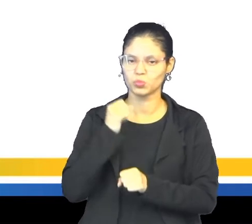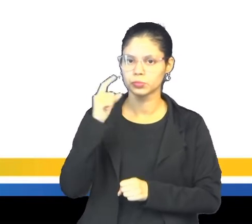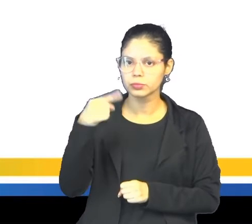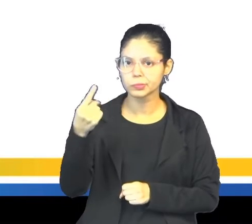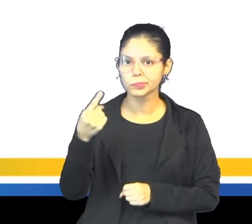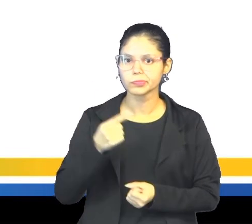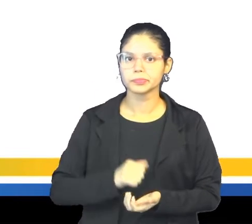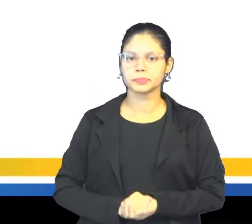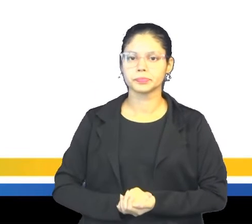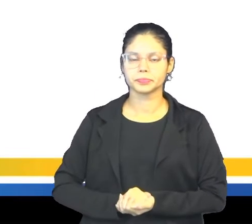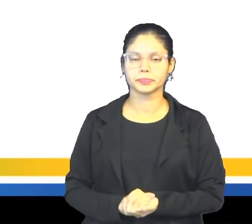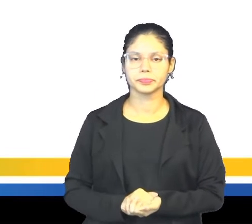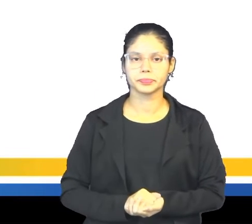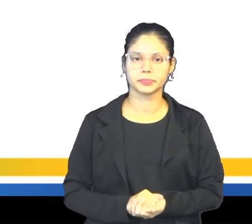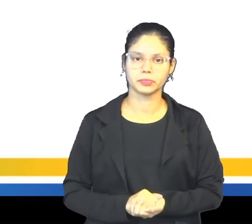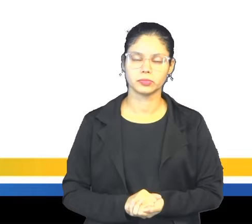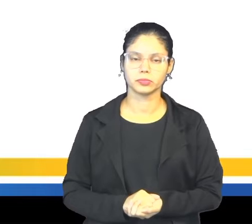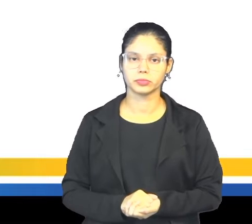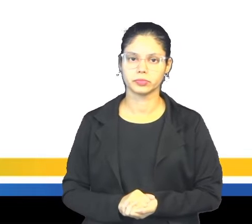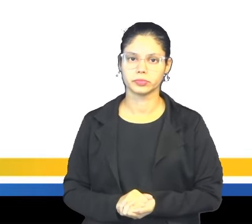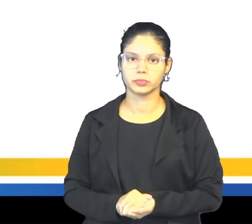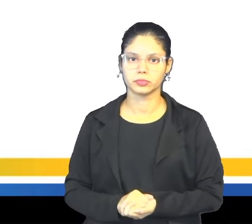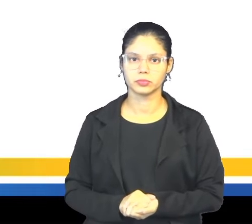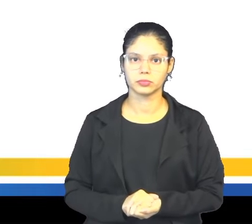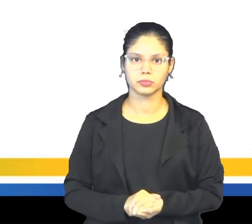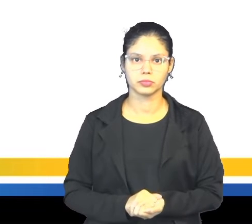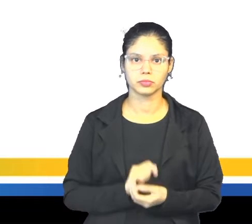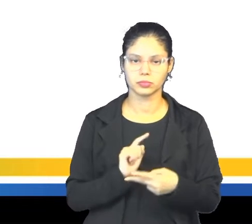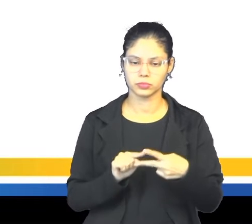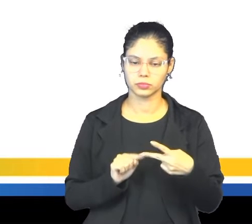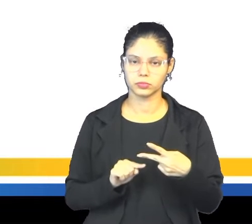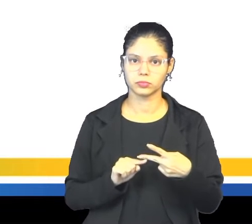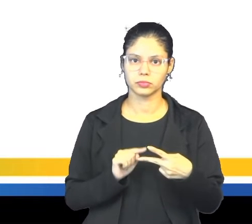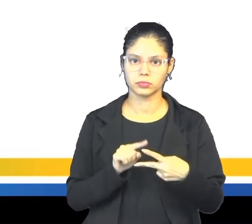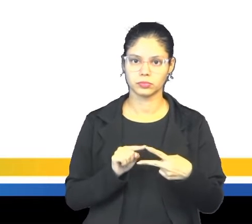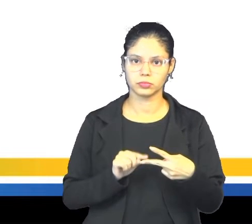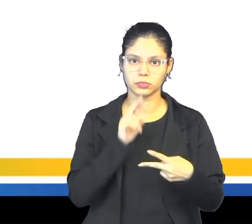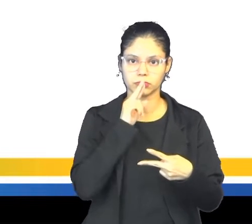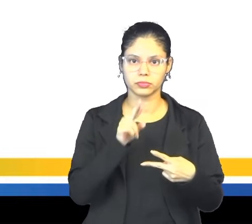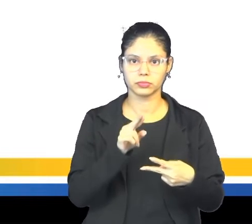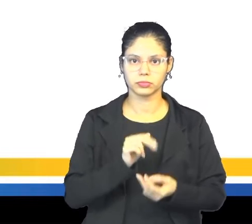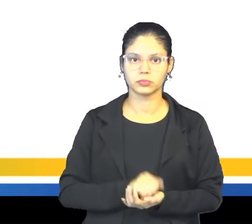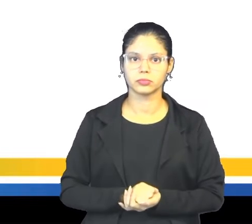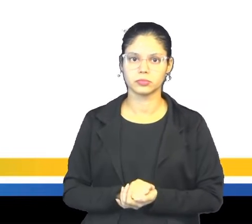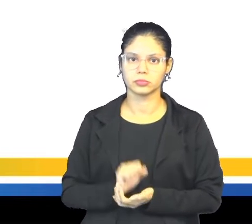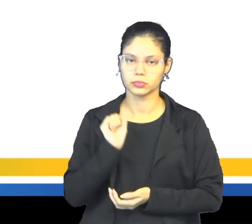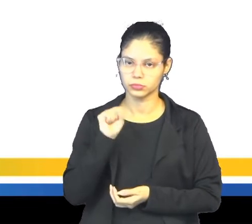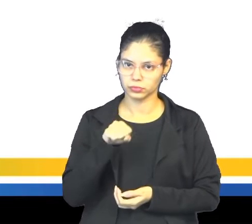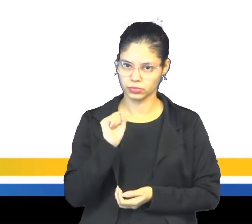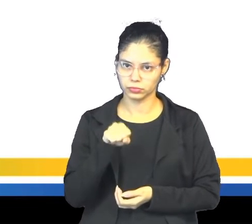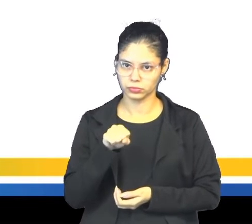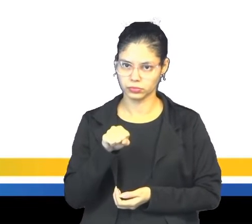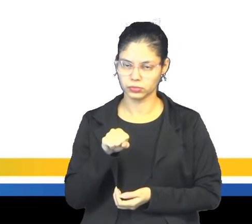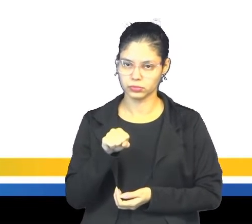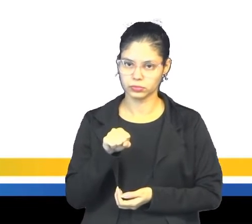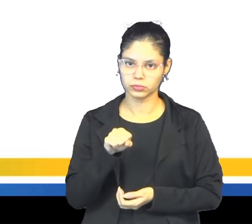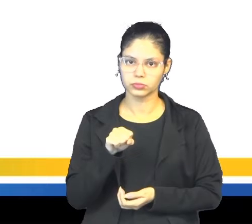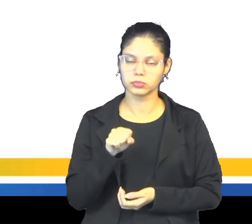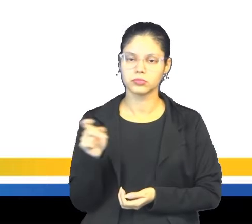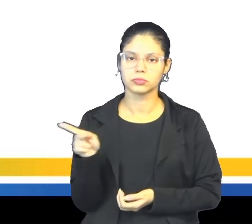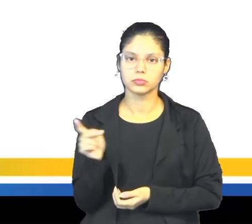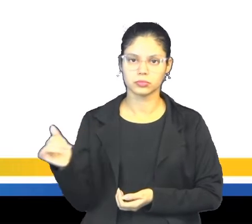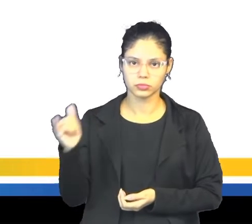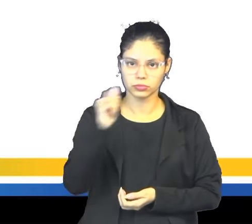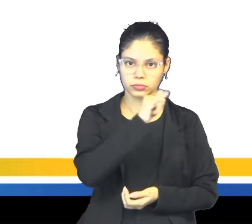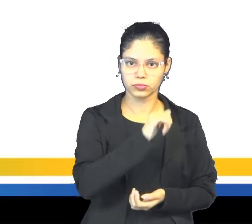né, temos duas possibilidades de responder essa pergunta. Yes, they will, sim, eles vão.